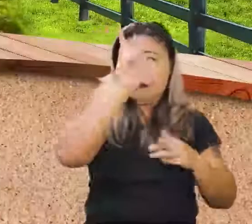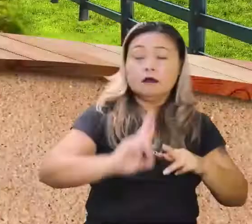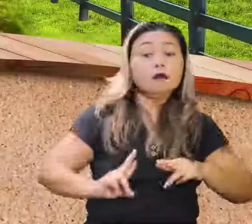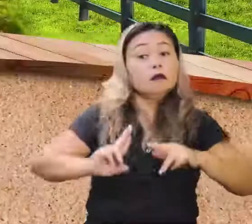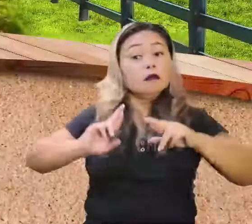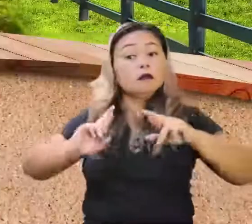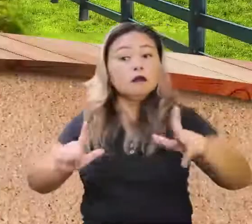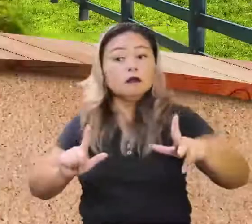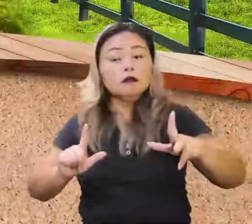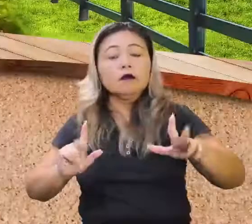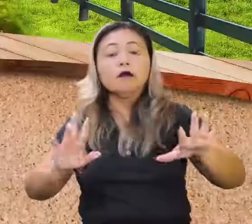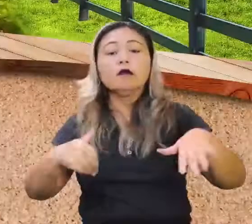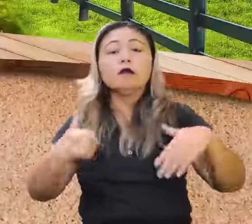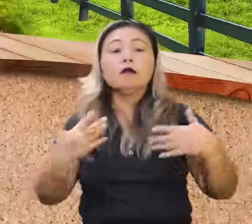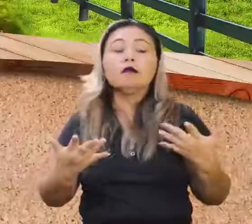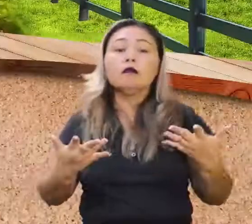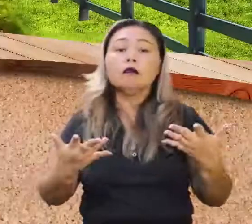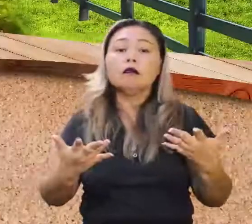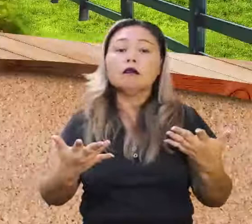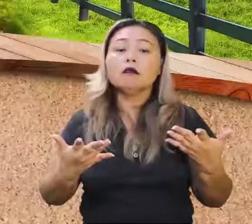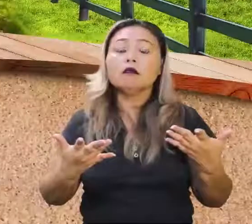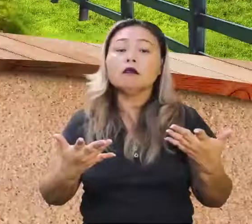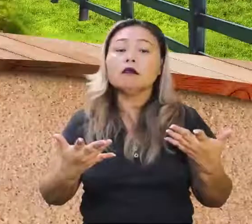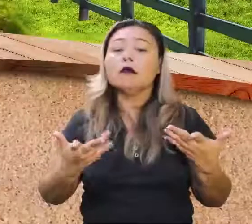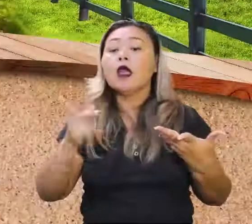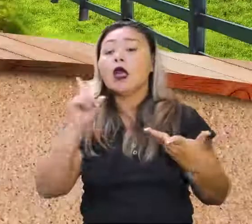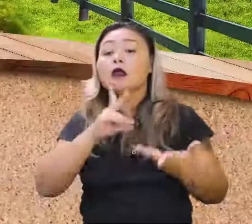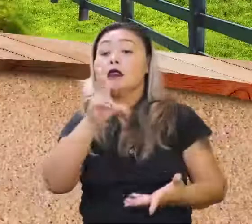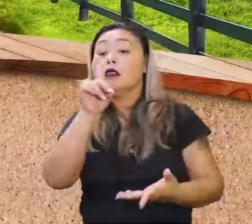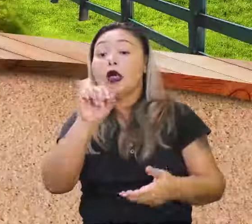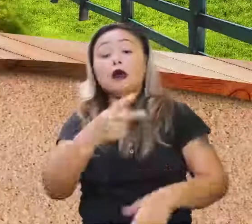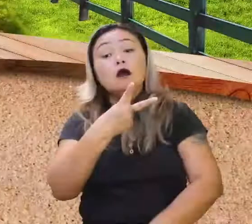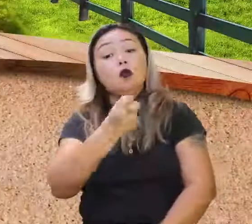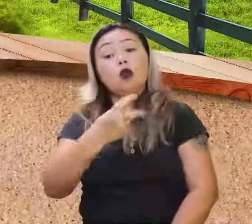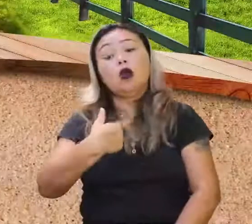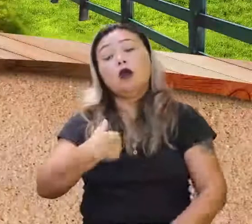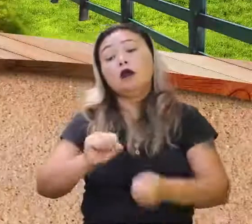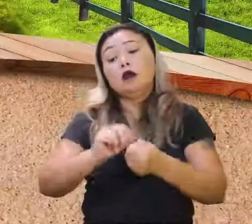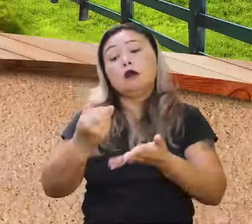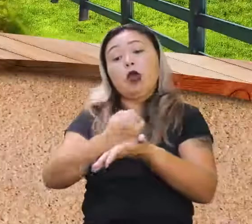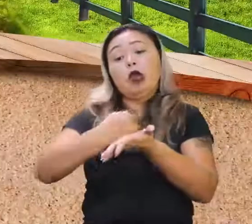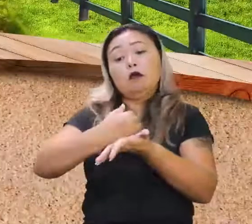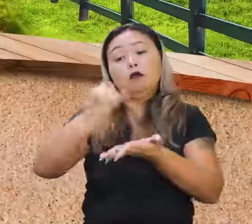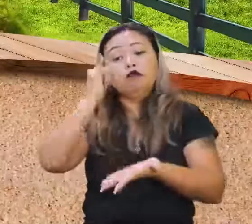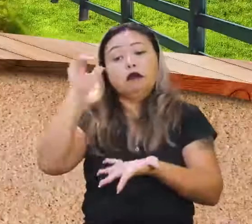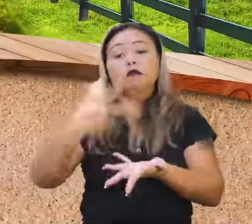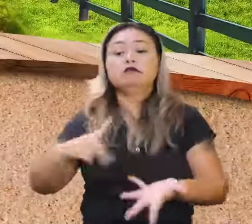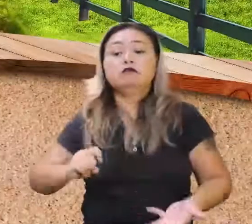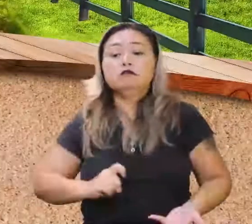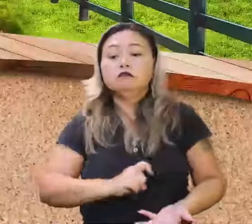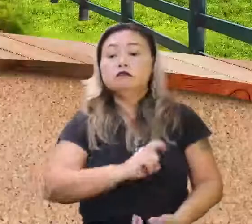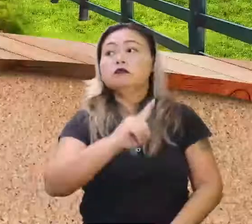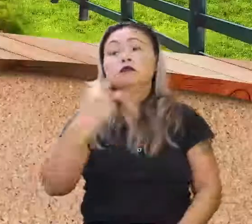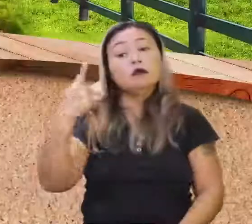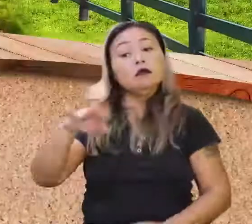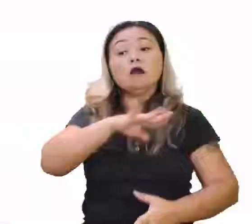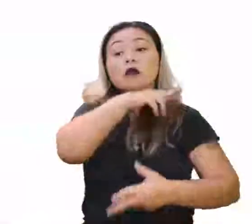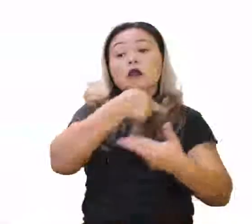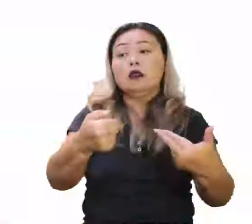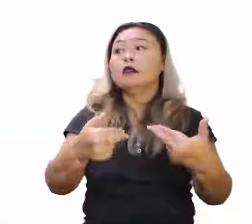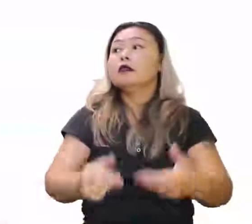totalmente diferente, que é data de vacinação e vermifugação desse animal. Lá na tela.